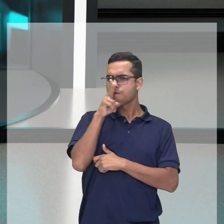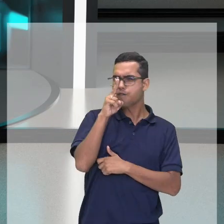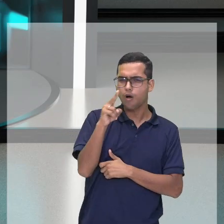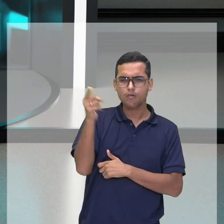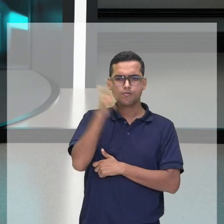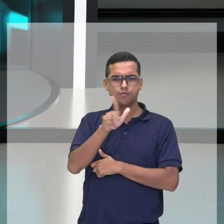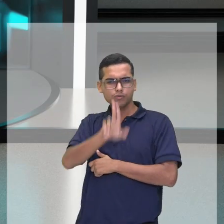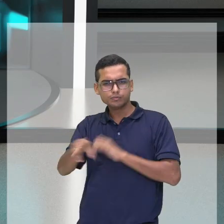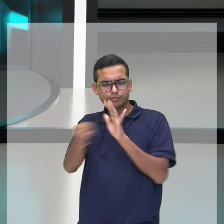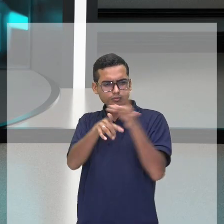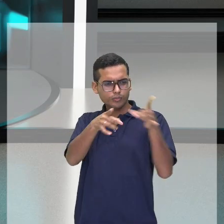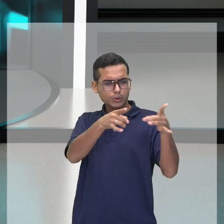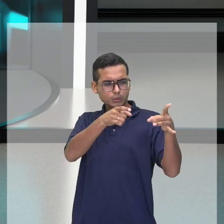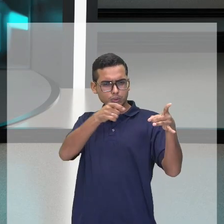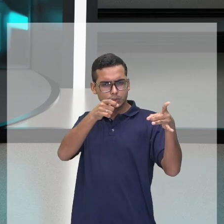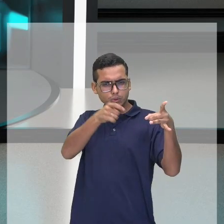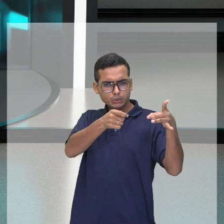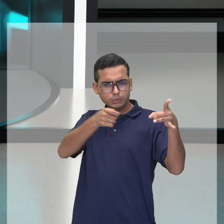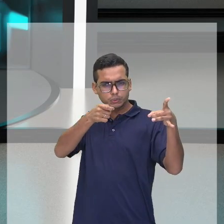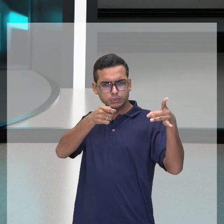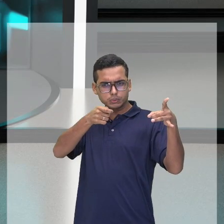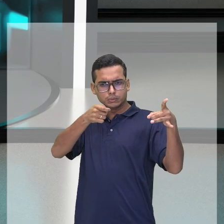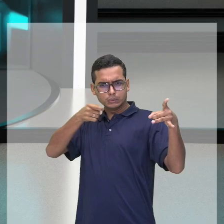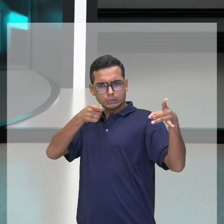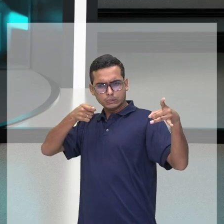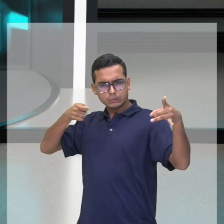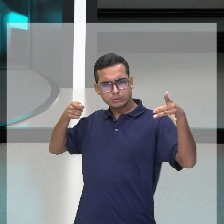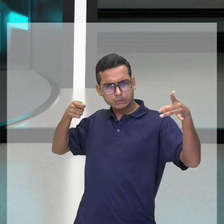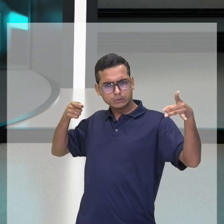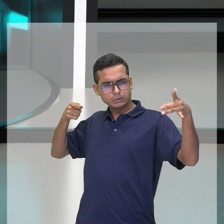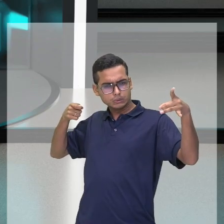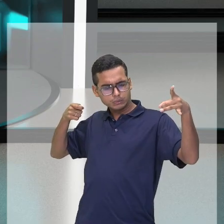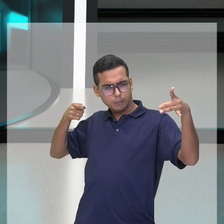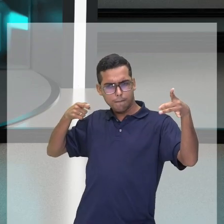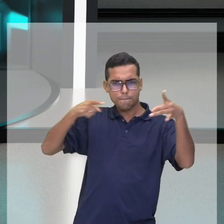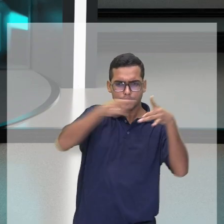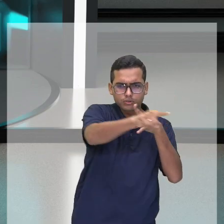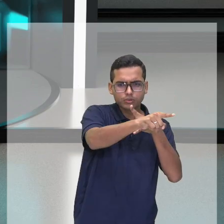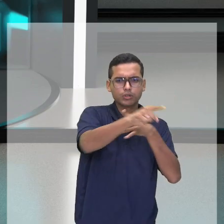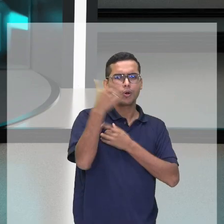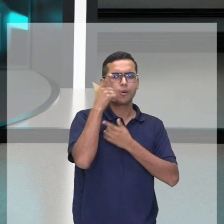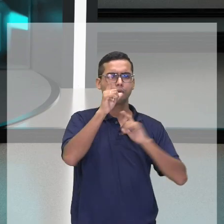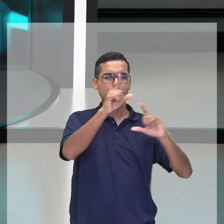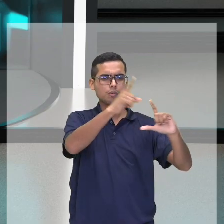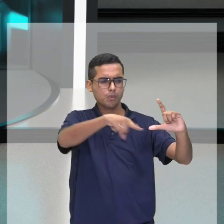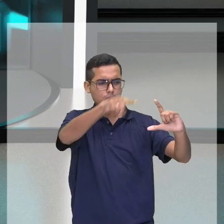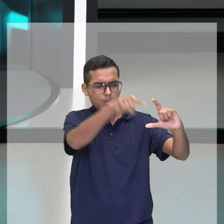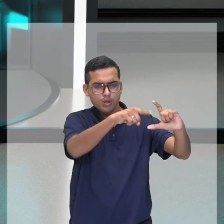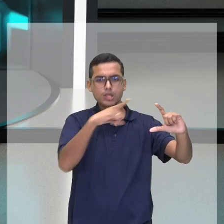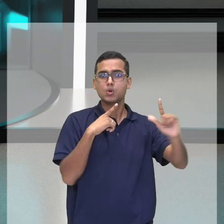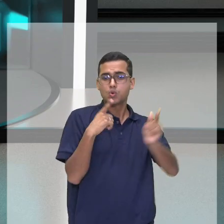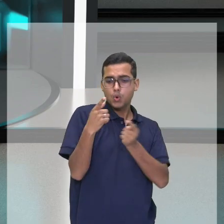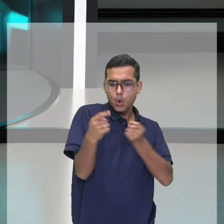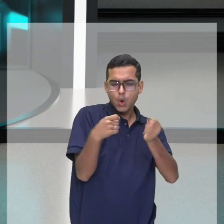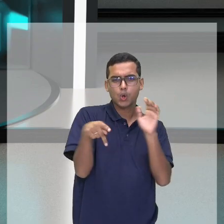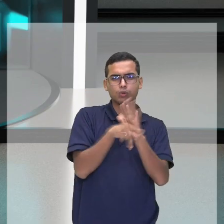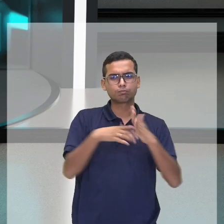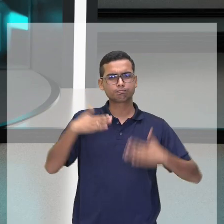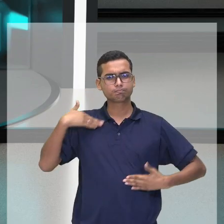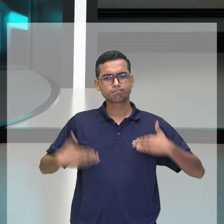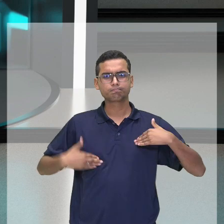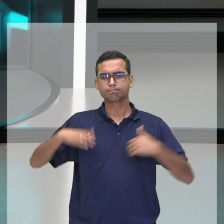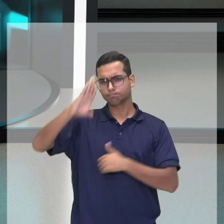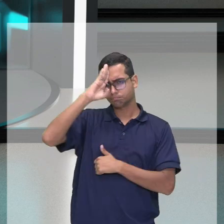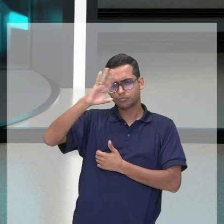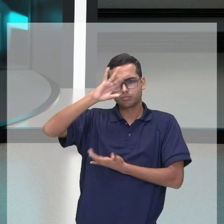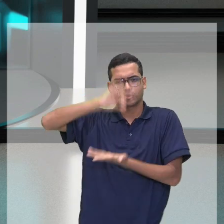do impulso aqui da flecha. Então, tudo isso envolve um controle motor muito grande,